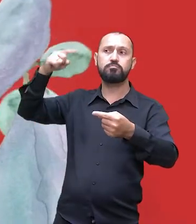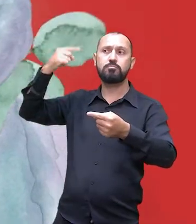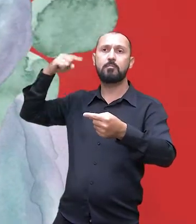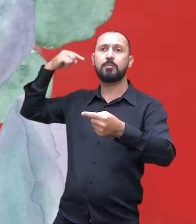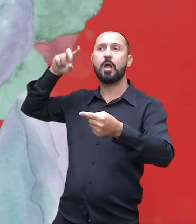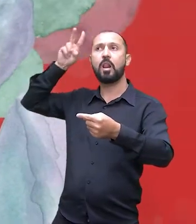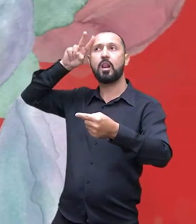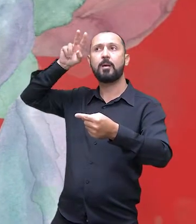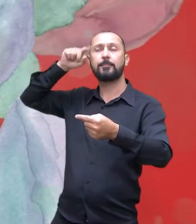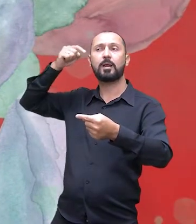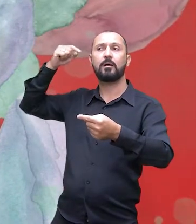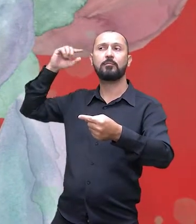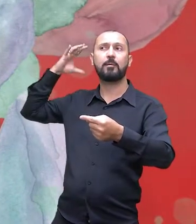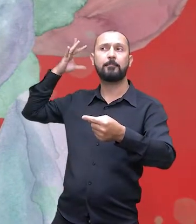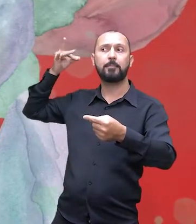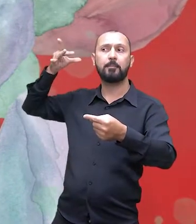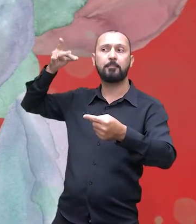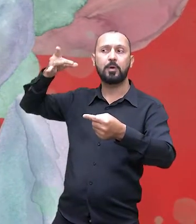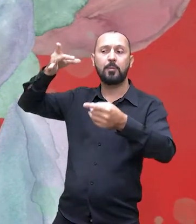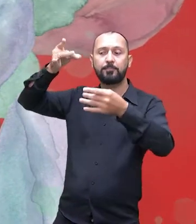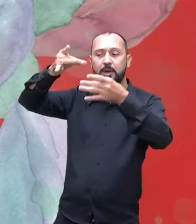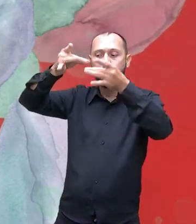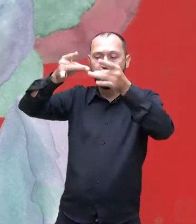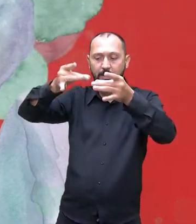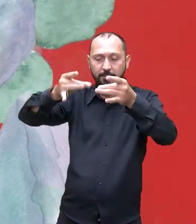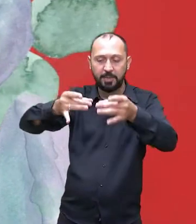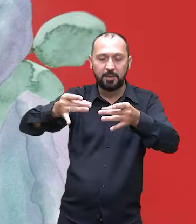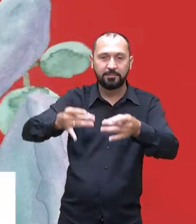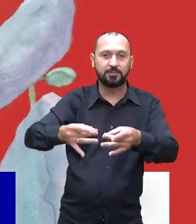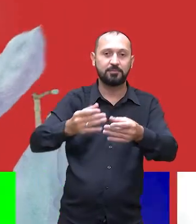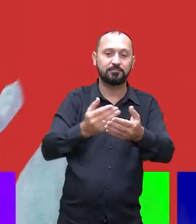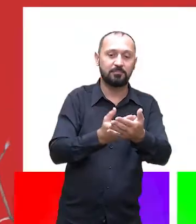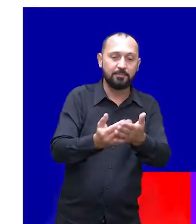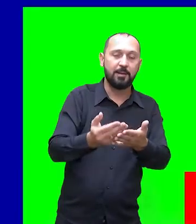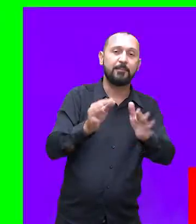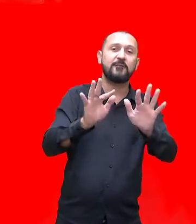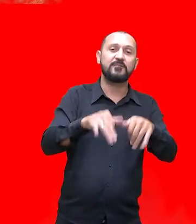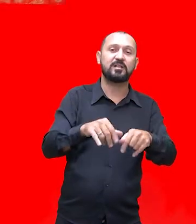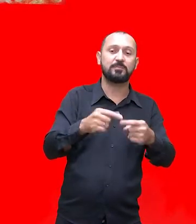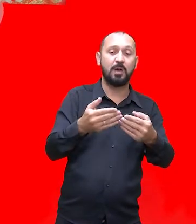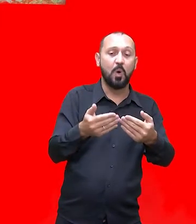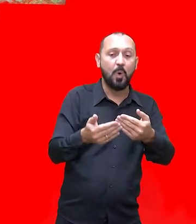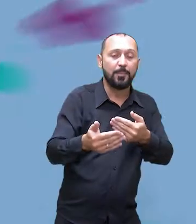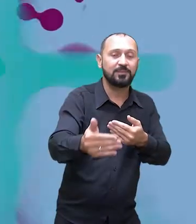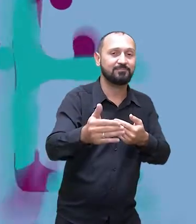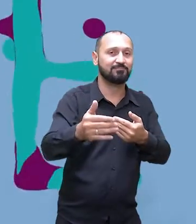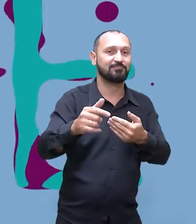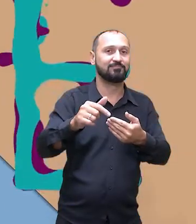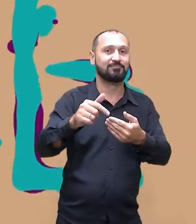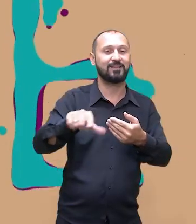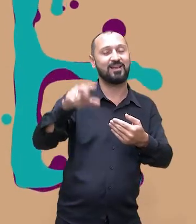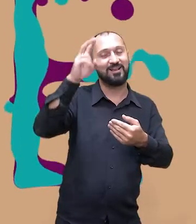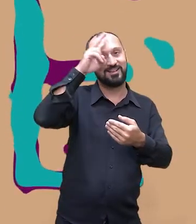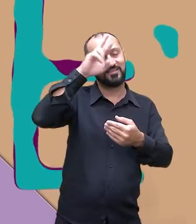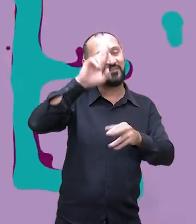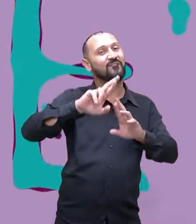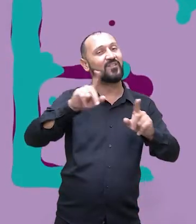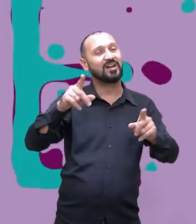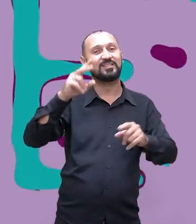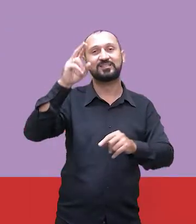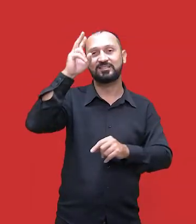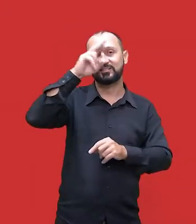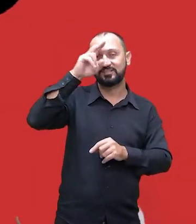né? Um espetáculo que estava fechando um ciclo para começar outro. São muitas lembranças, muitas